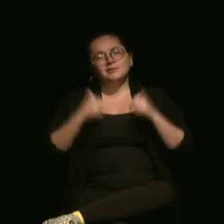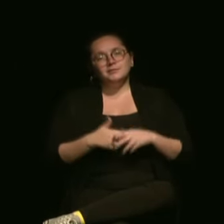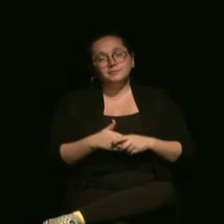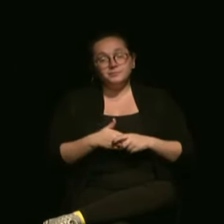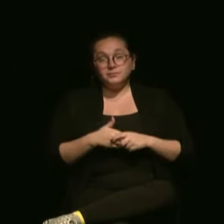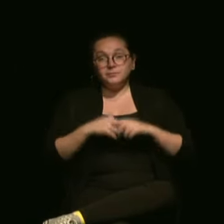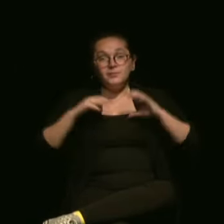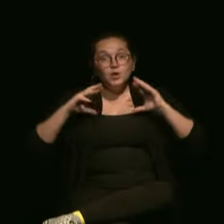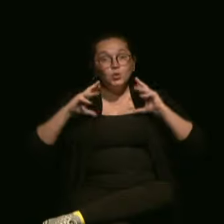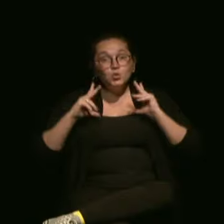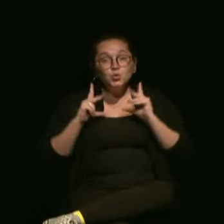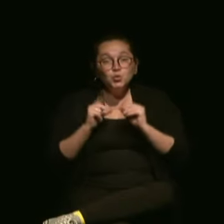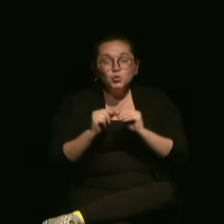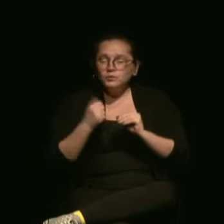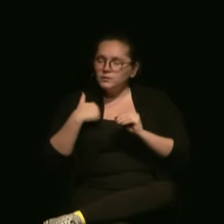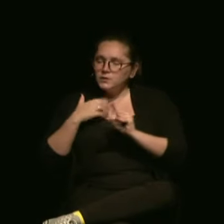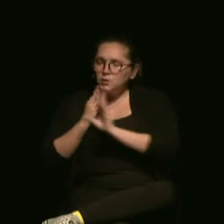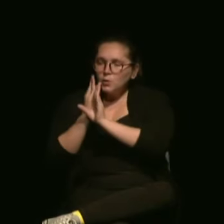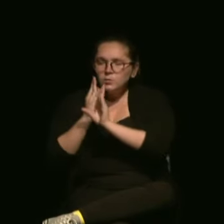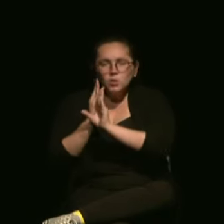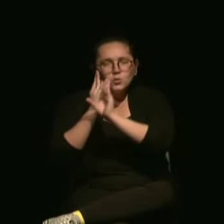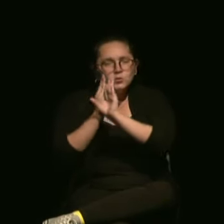E tudo está para ser descoberto.